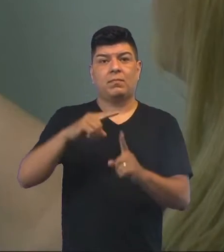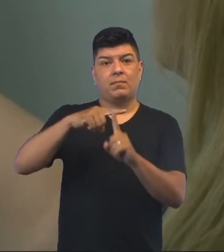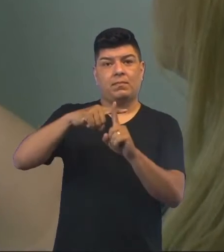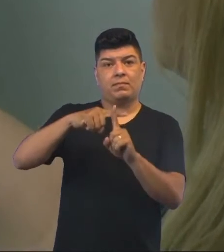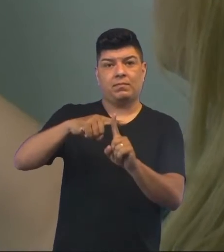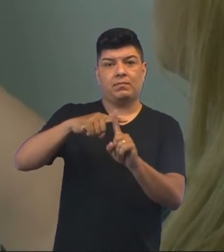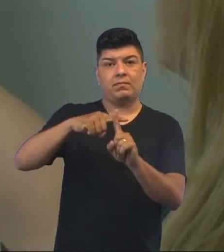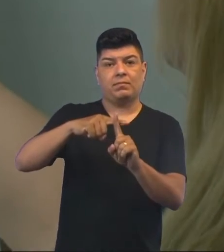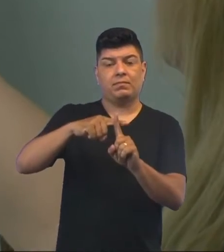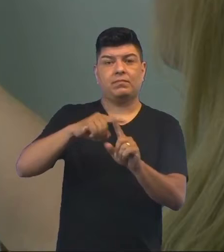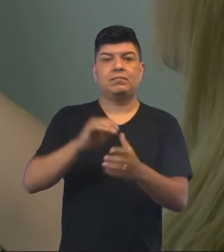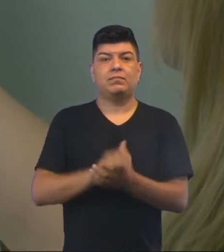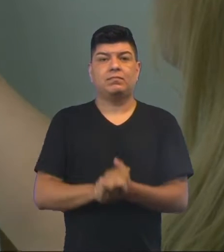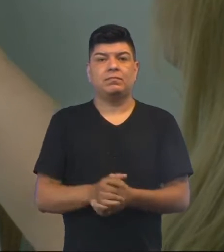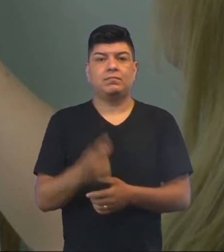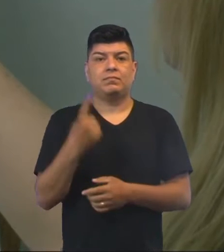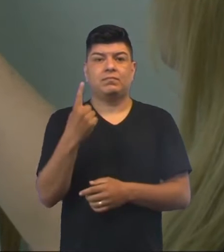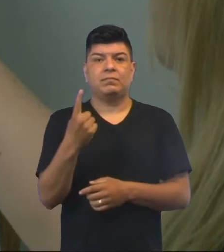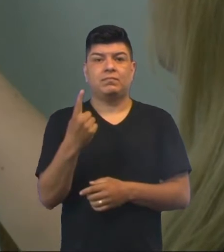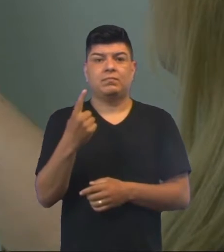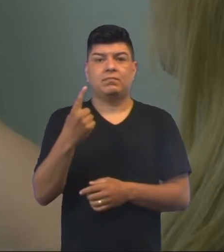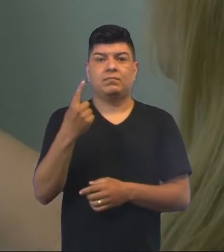mas 124